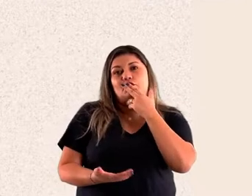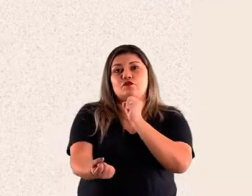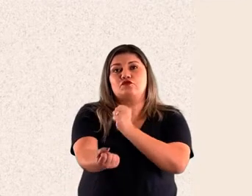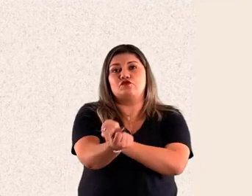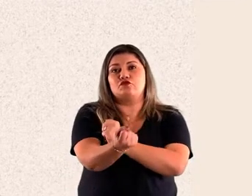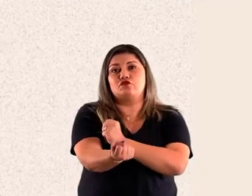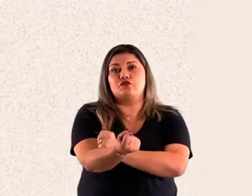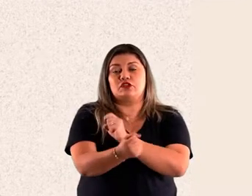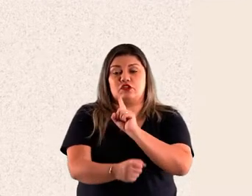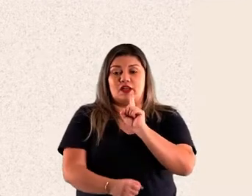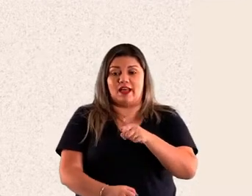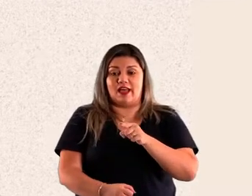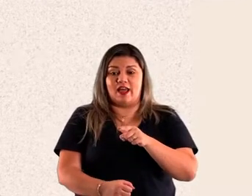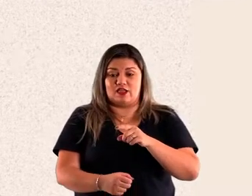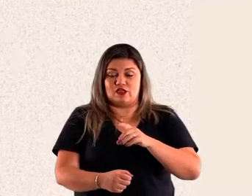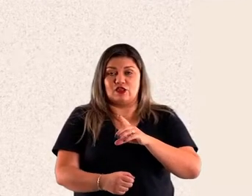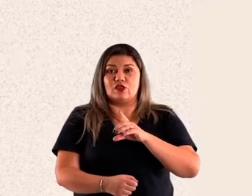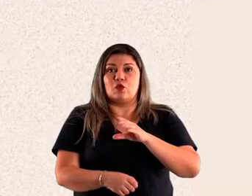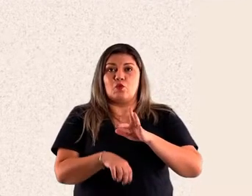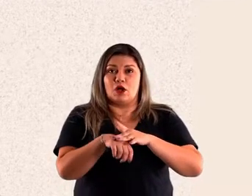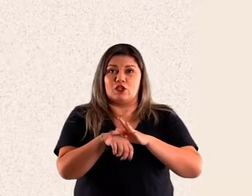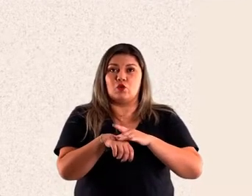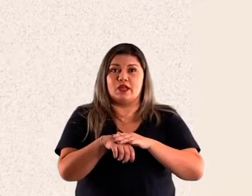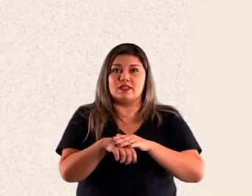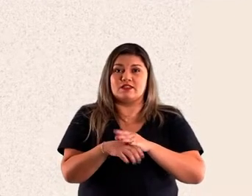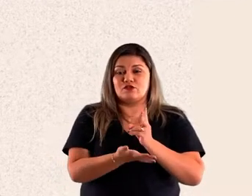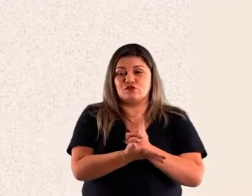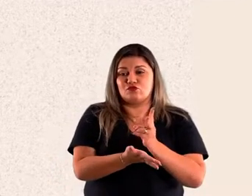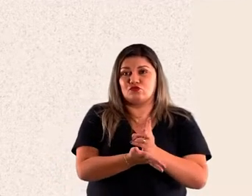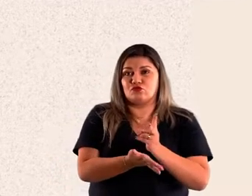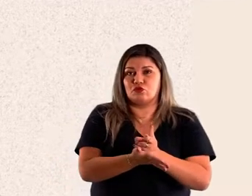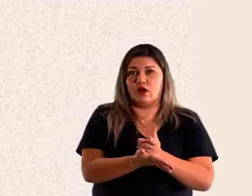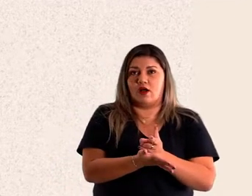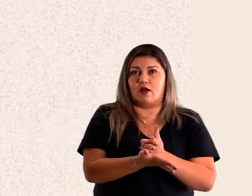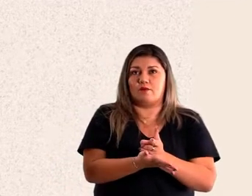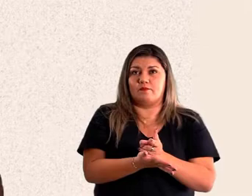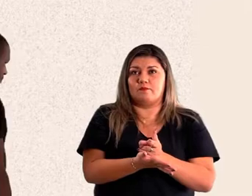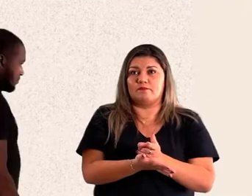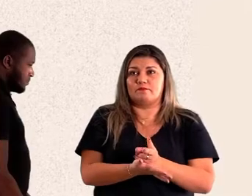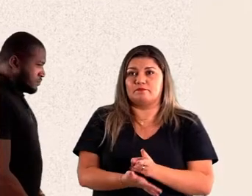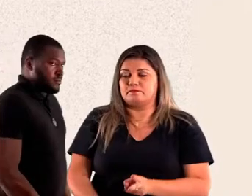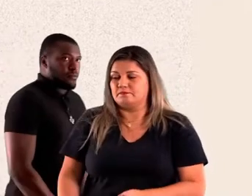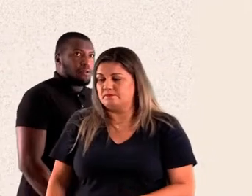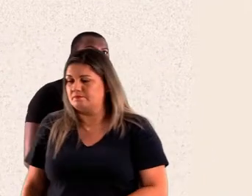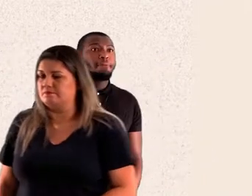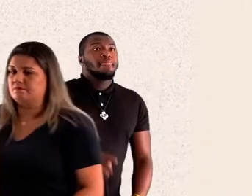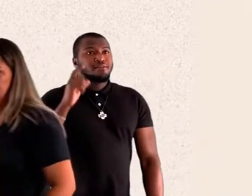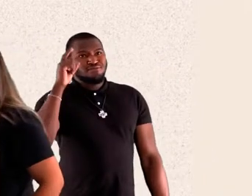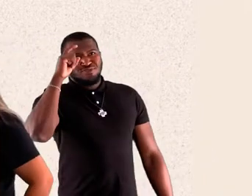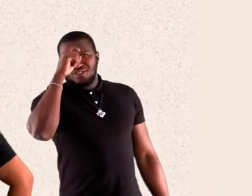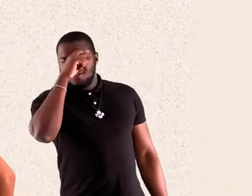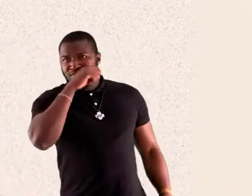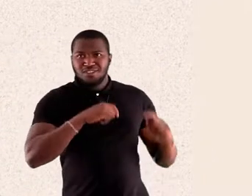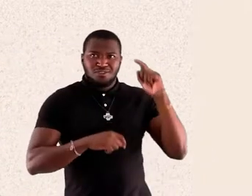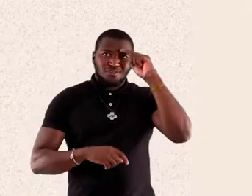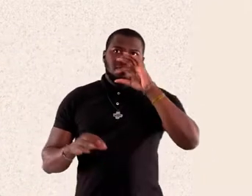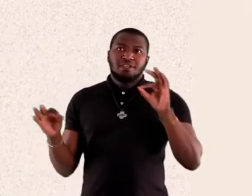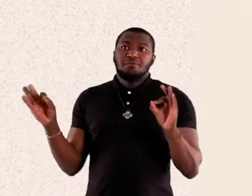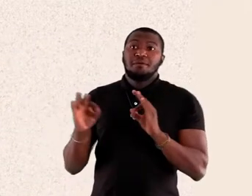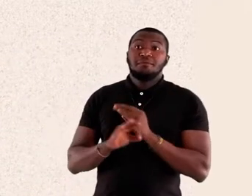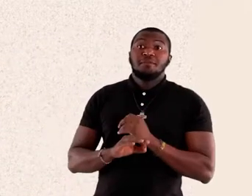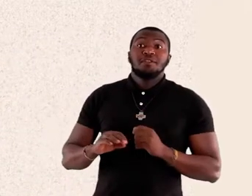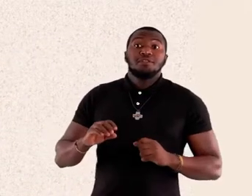é uma doença crônica é difícil de difícil solução talvez fosse muito mais interessante